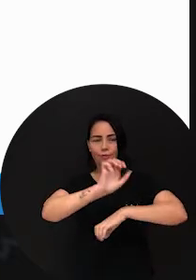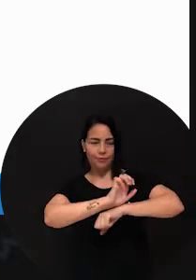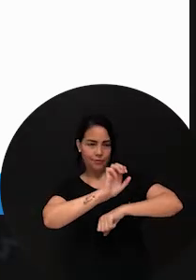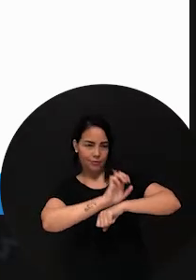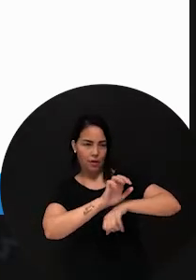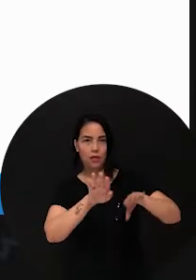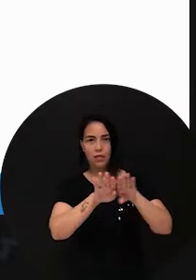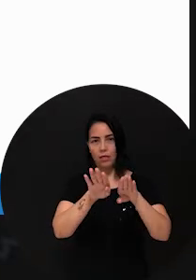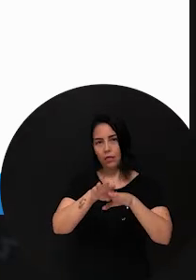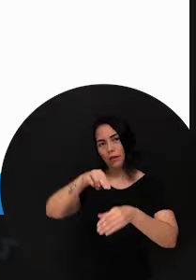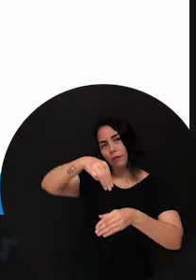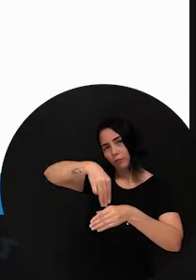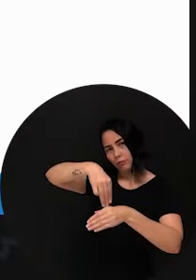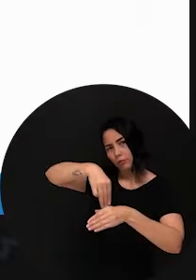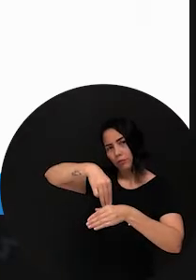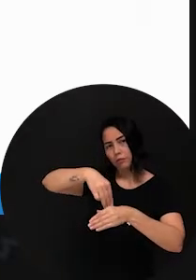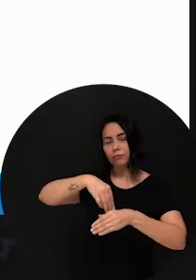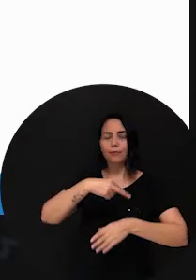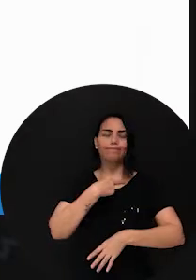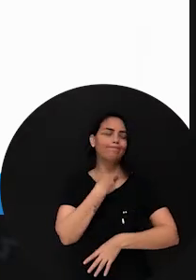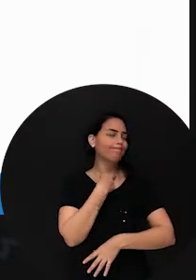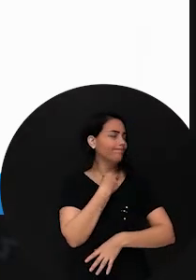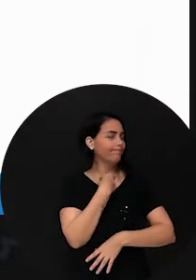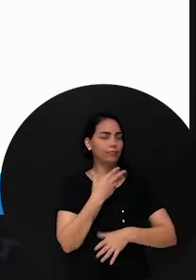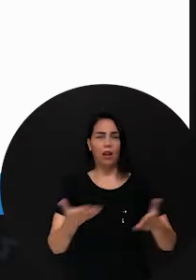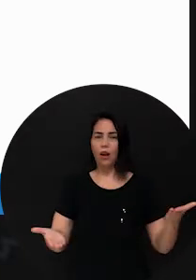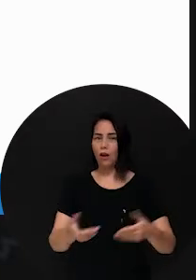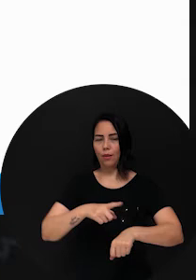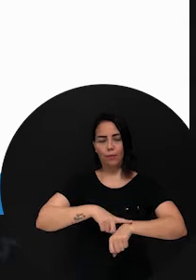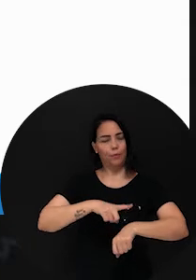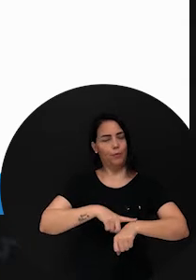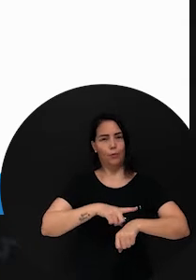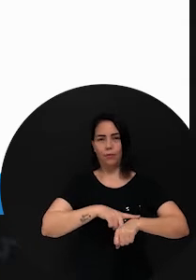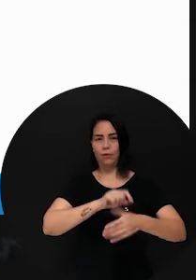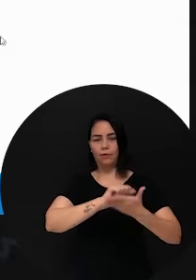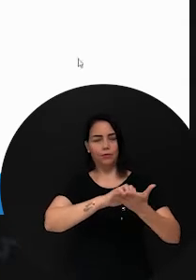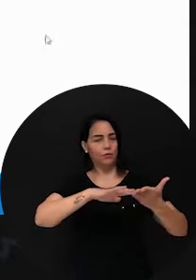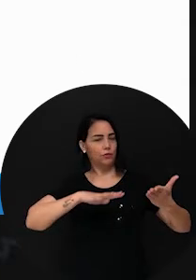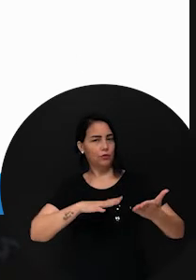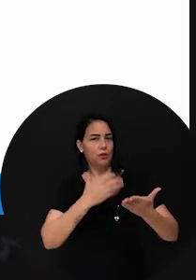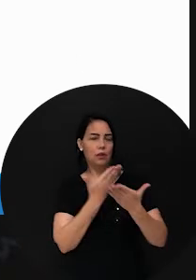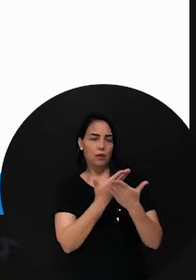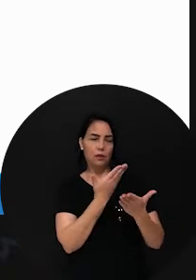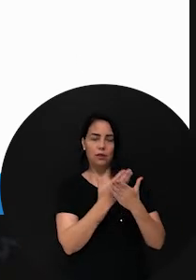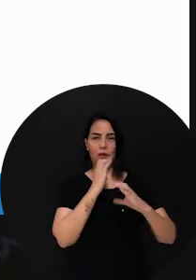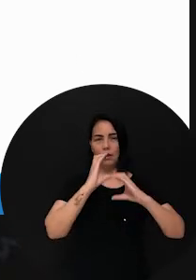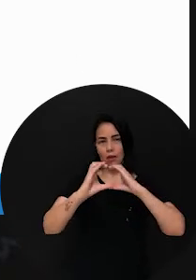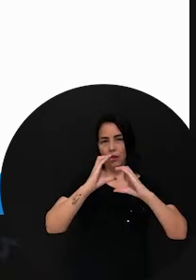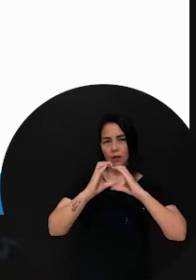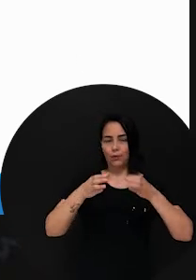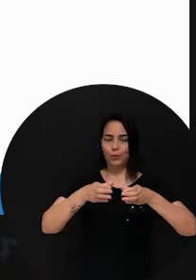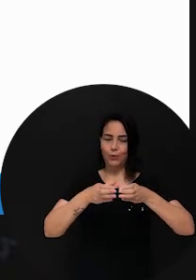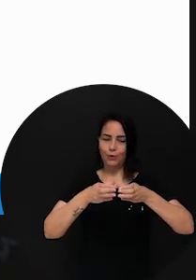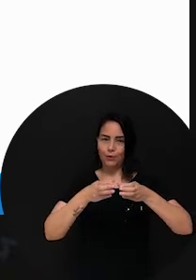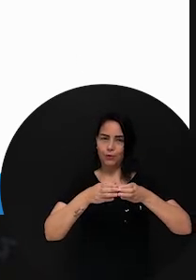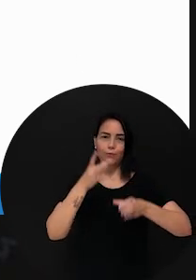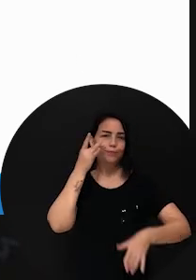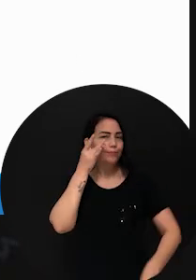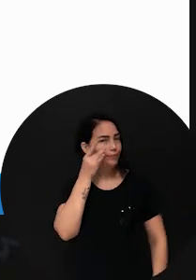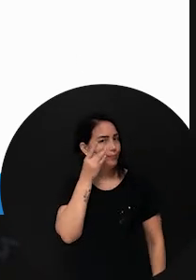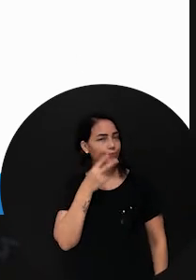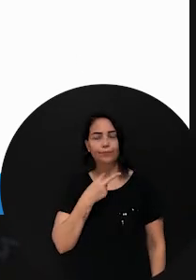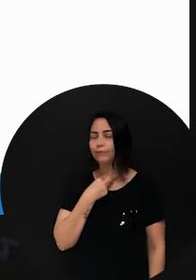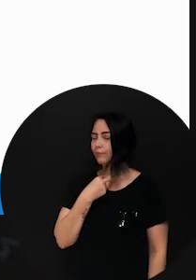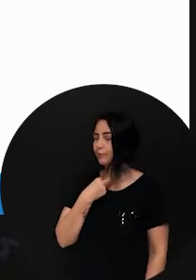que não nos permitem, nesse momento, a atividade de canto coral no formato presencial,